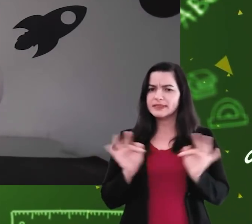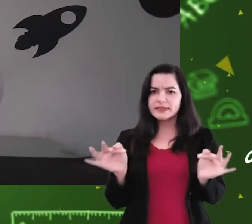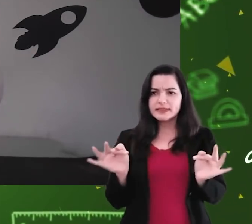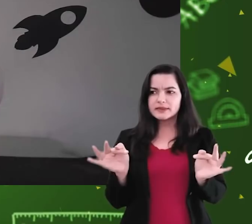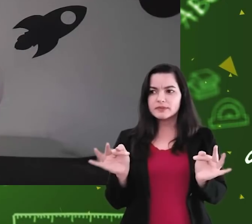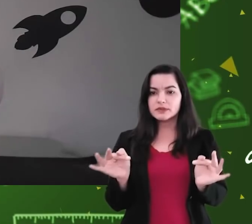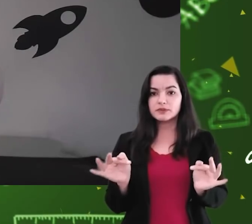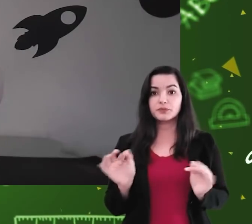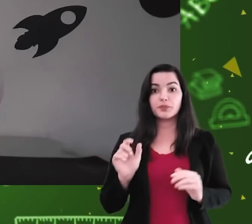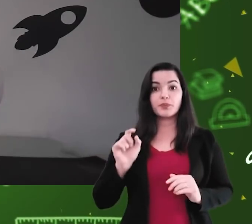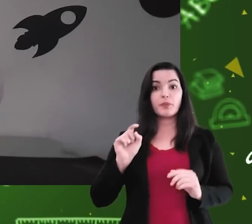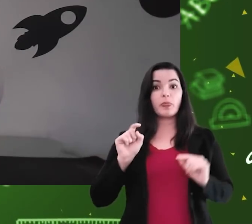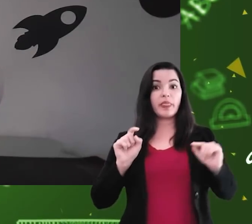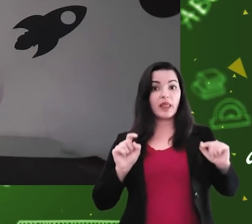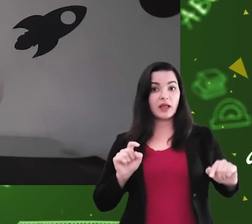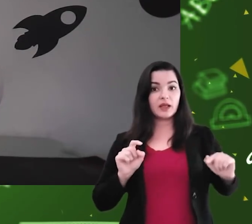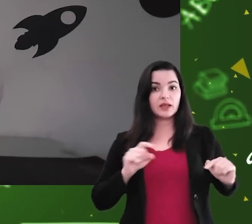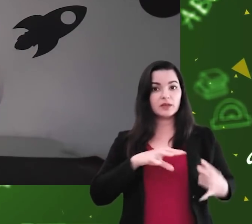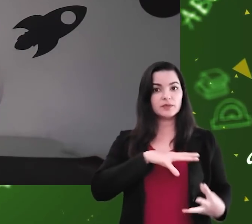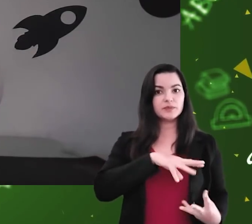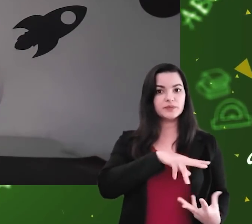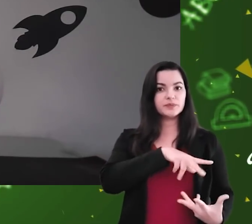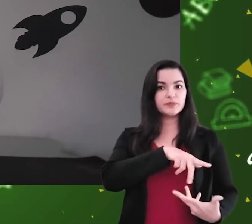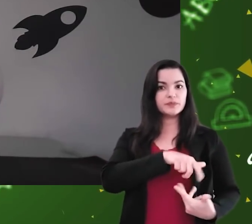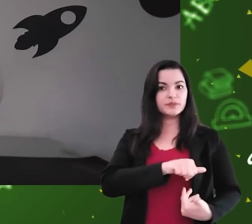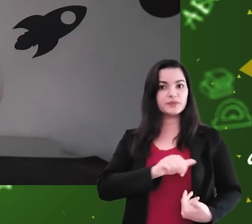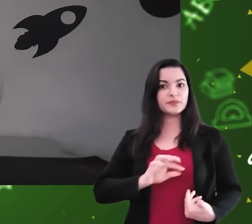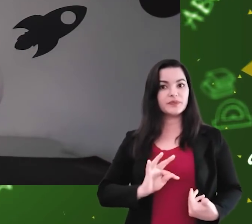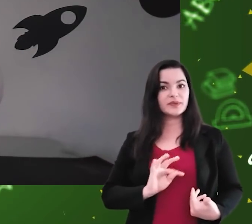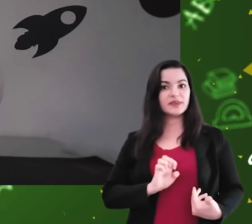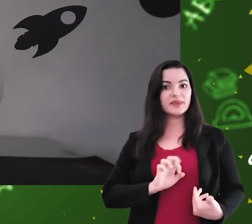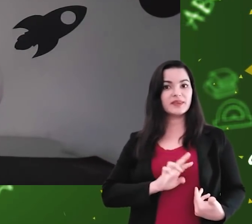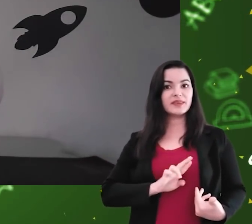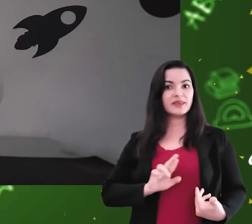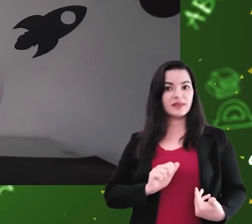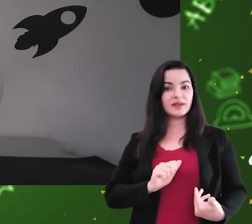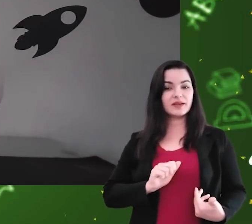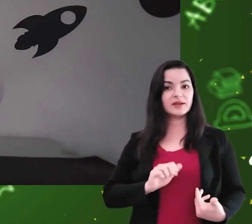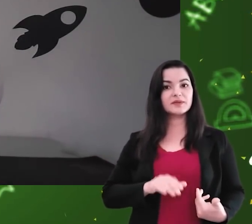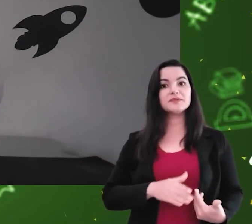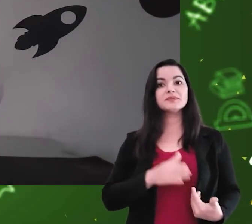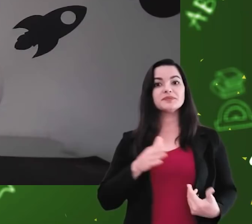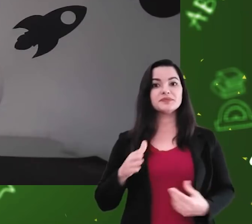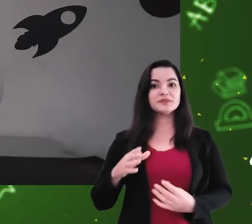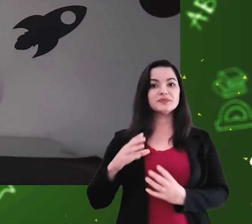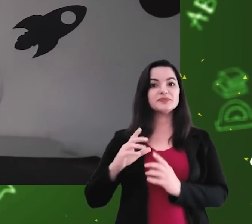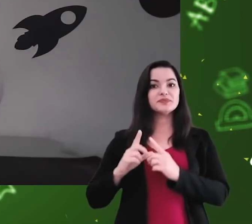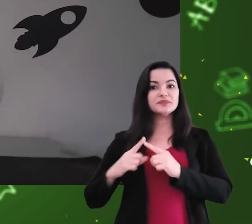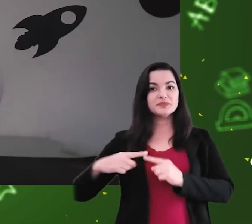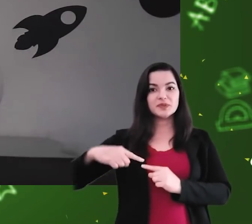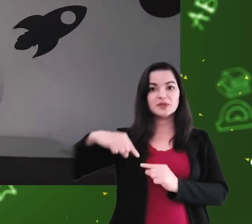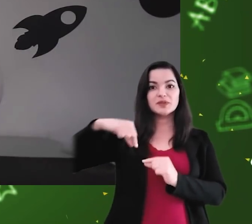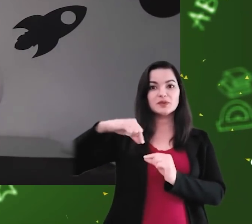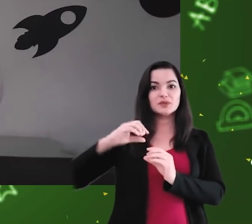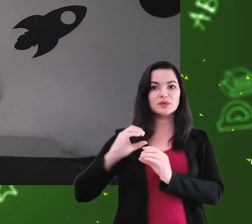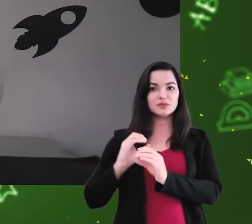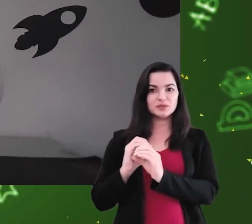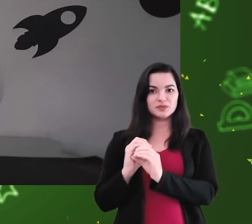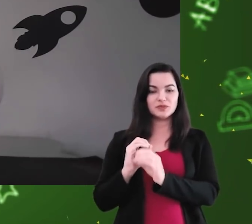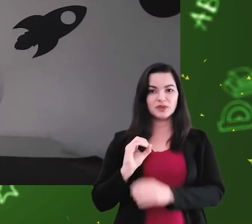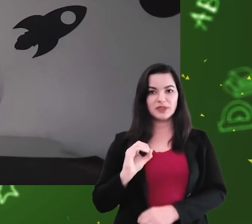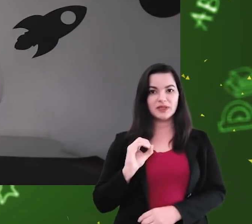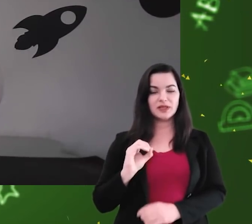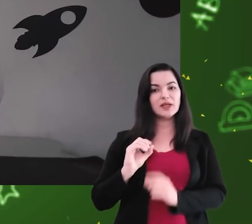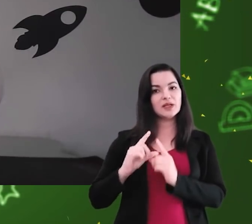tá? Aqui nós temos a representação do planeta Terra e aqui nós temos a representação do